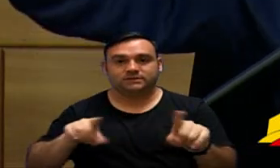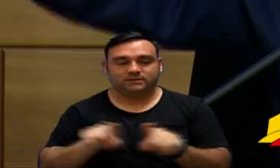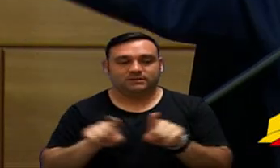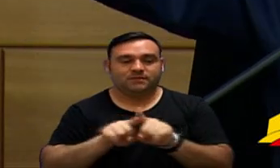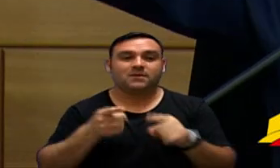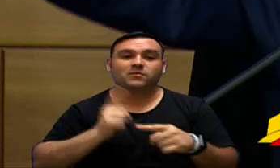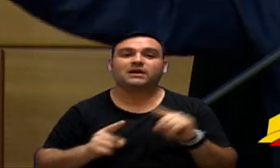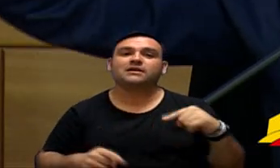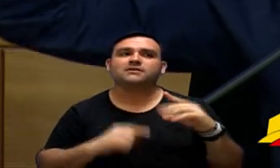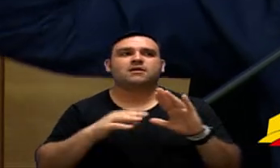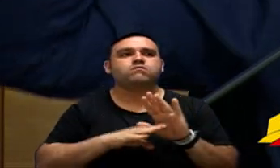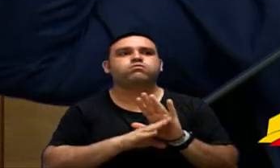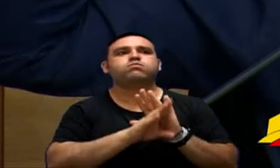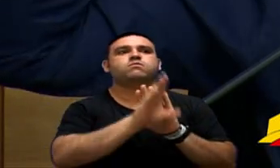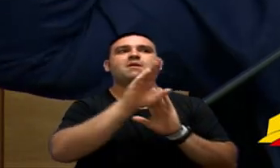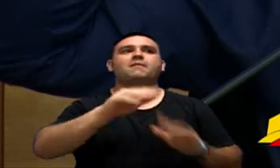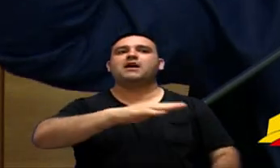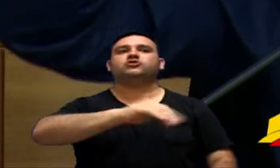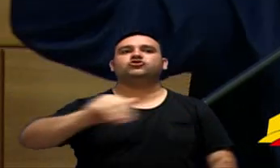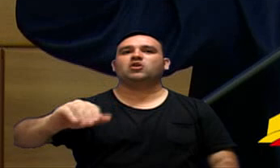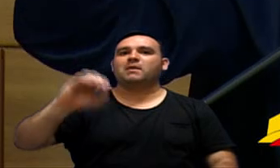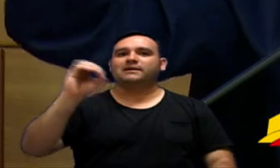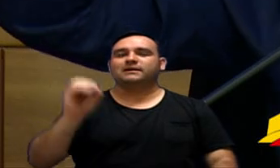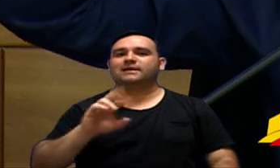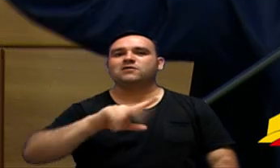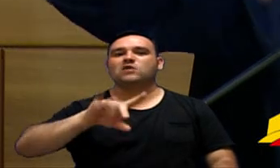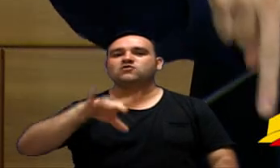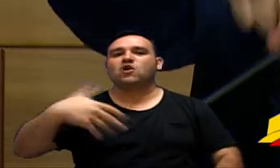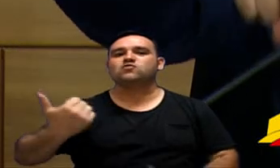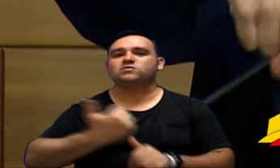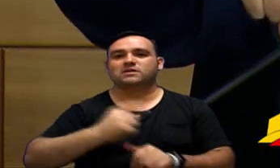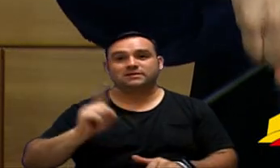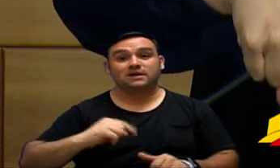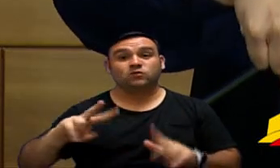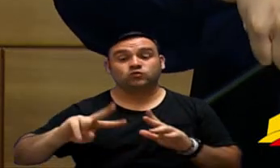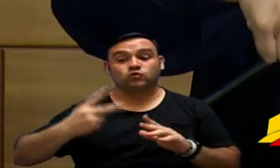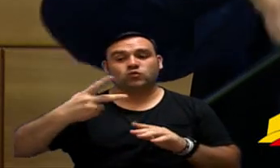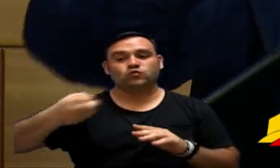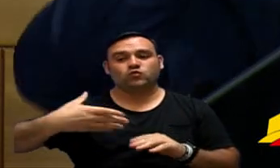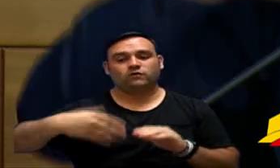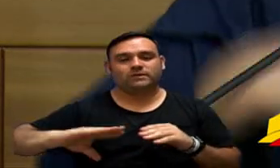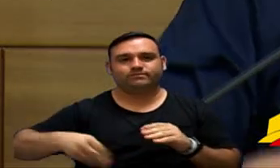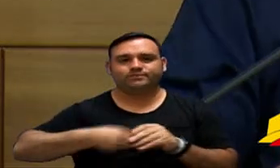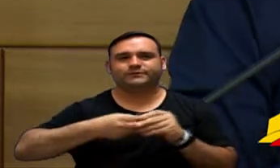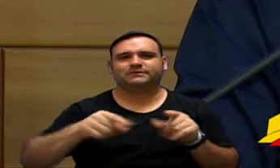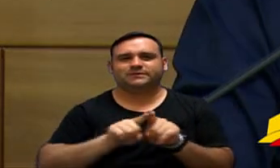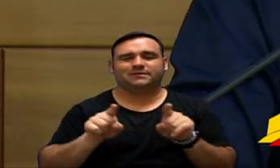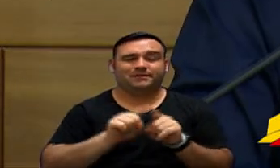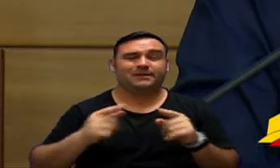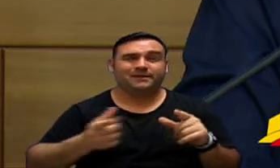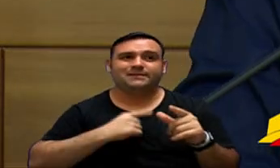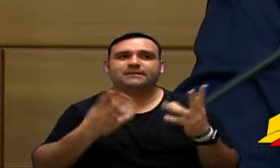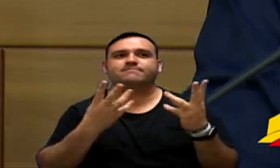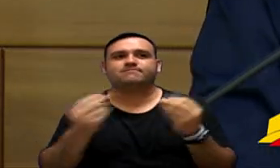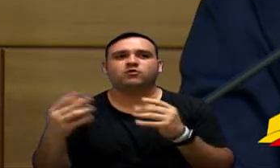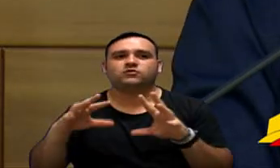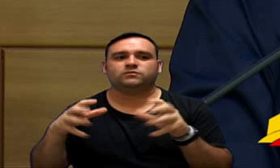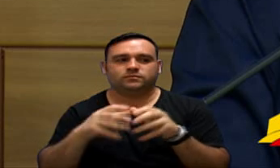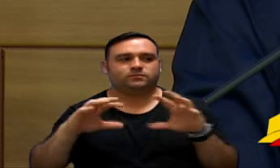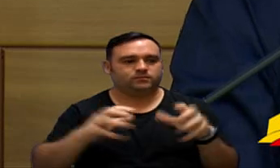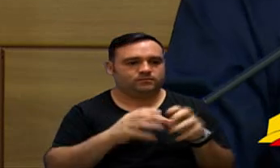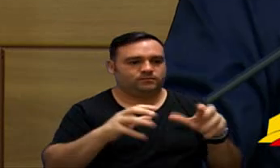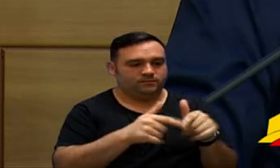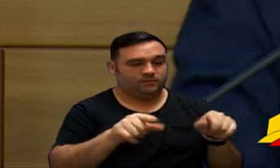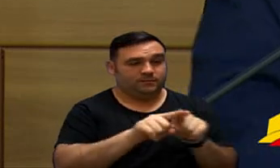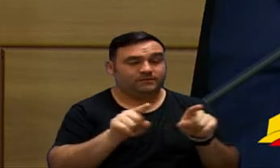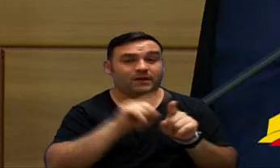a gente cresceu e não chamava. Então, não era só reposição, acrescentamos 2 novos agora. Então, tem uma série de categorias,